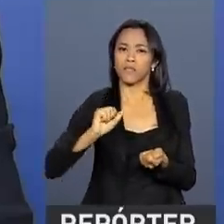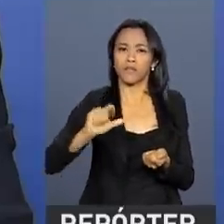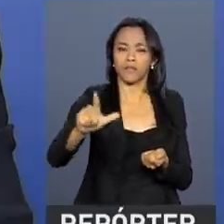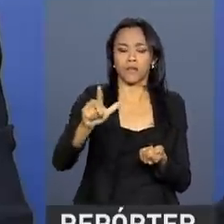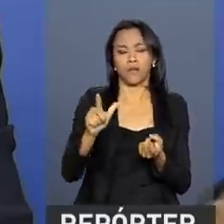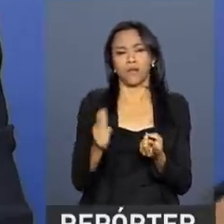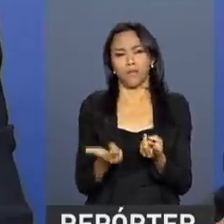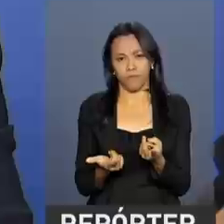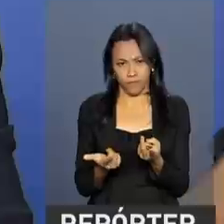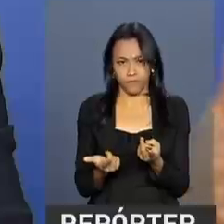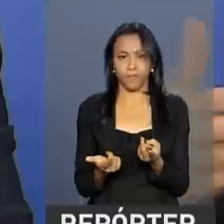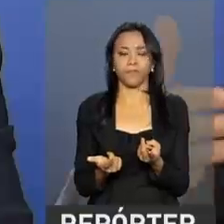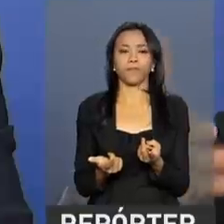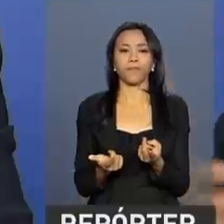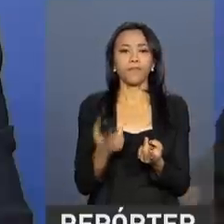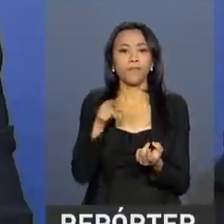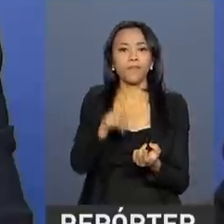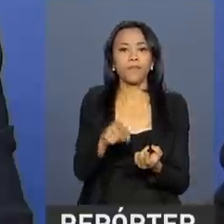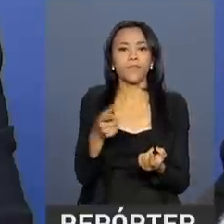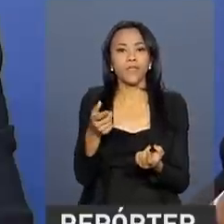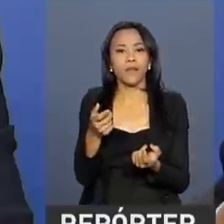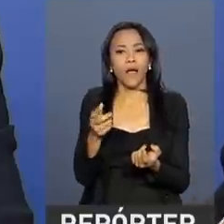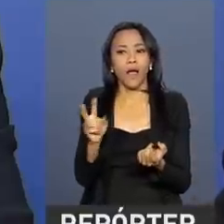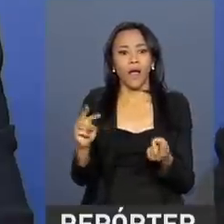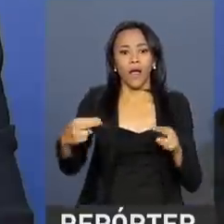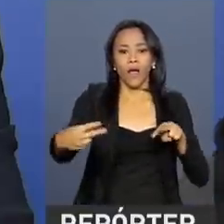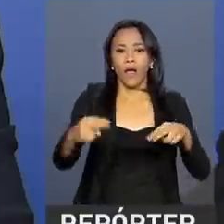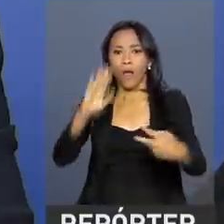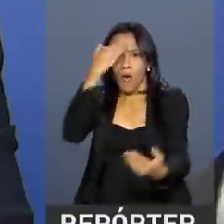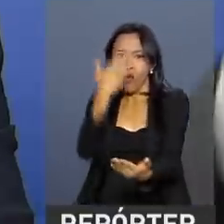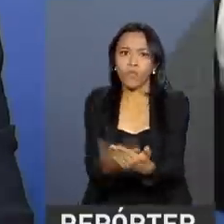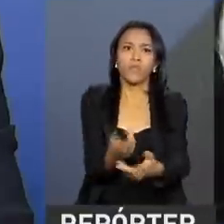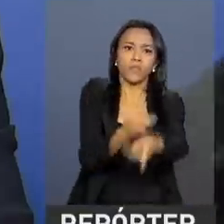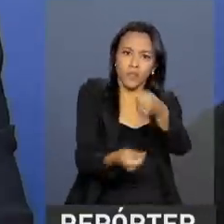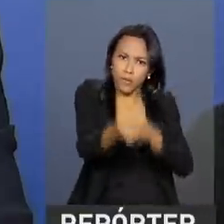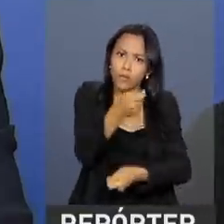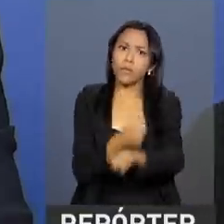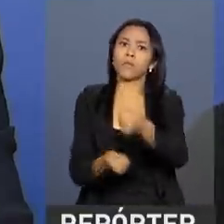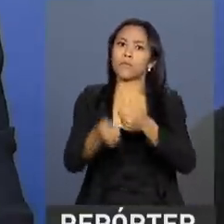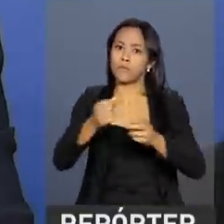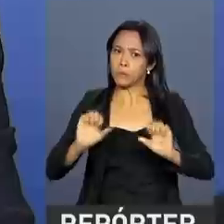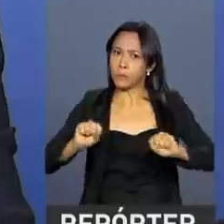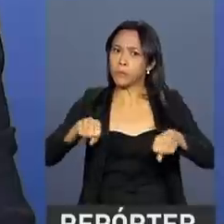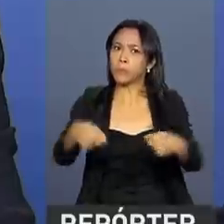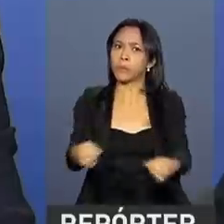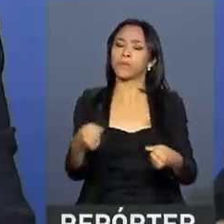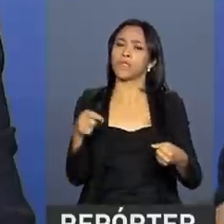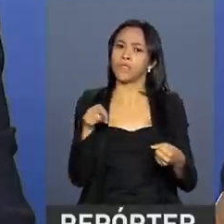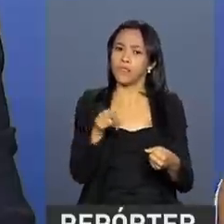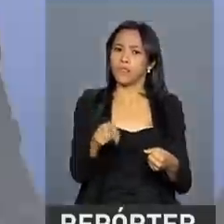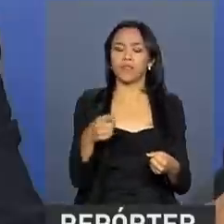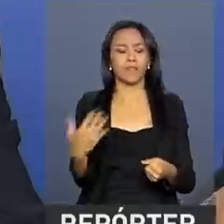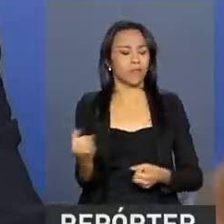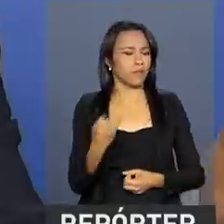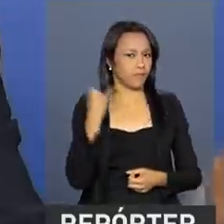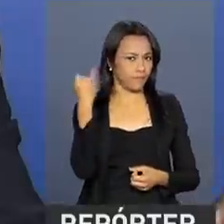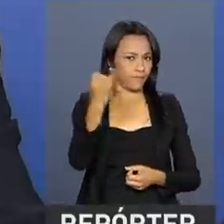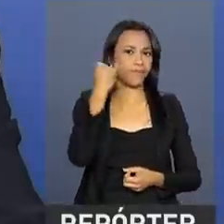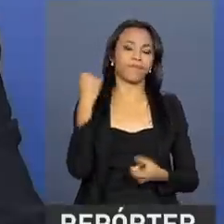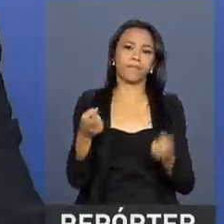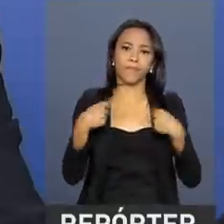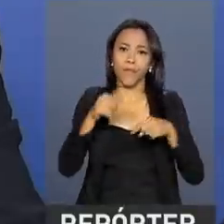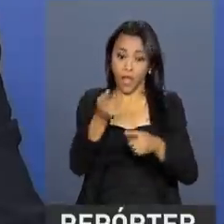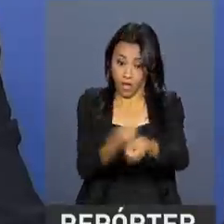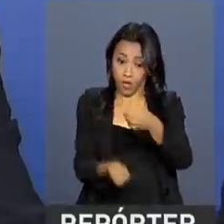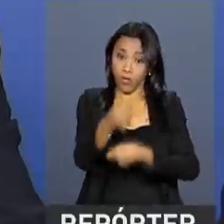discricionárias chegou a maior confiança na economia e é isso já foi um fator de maior importância na economia já